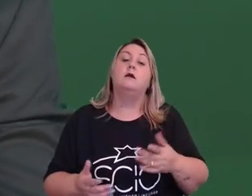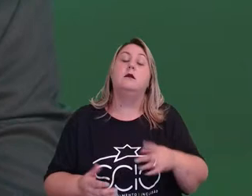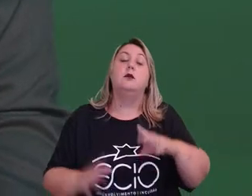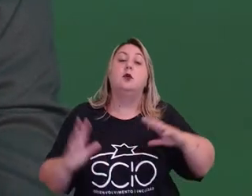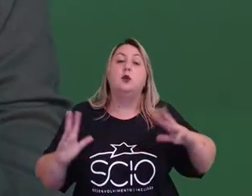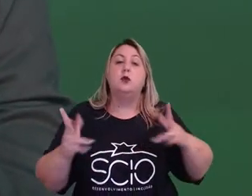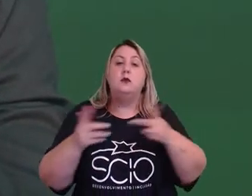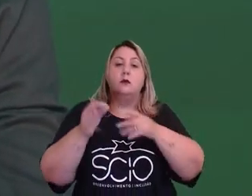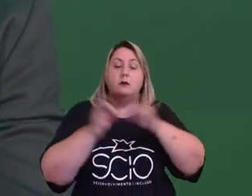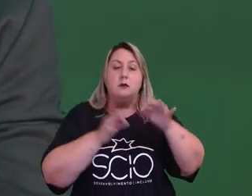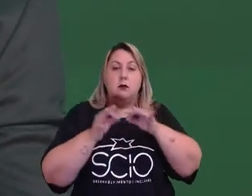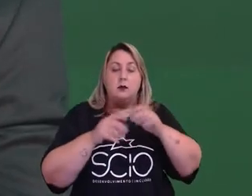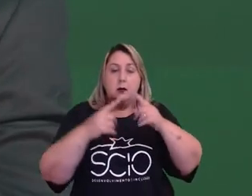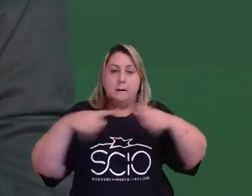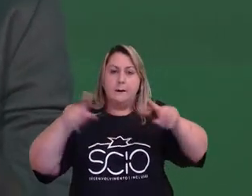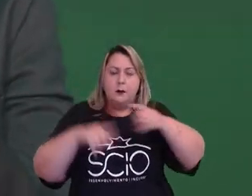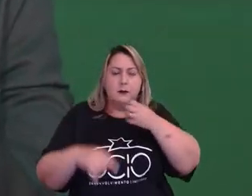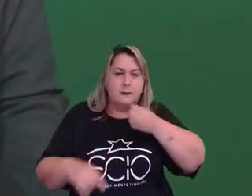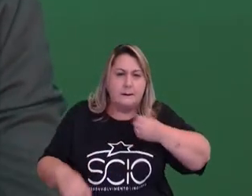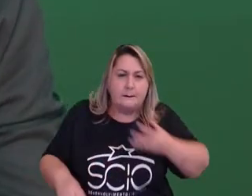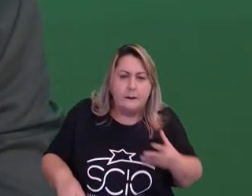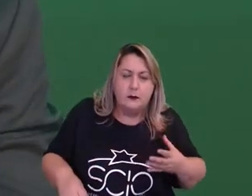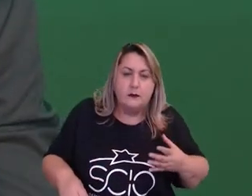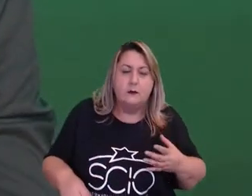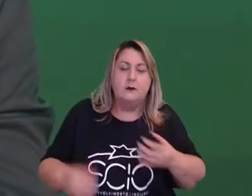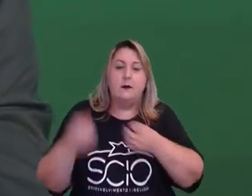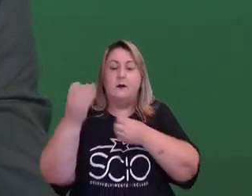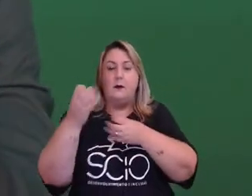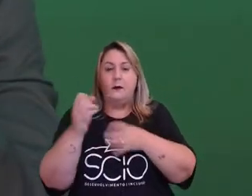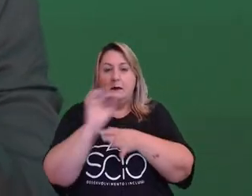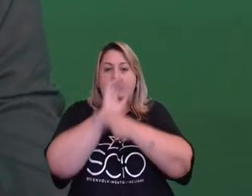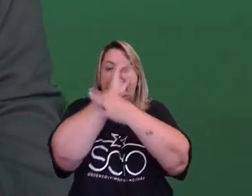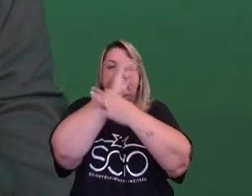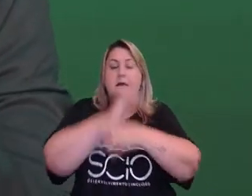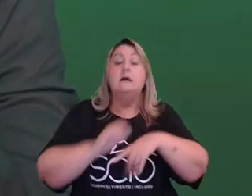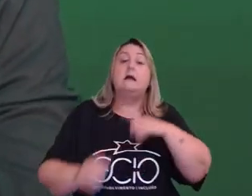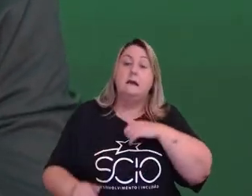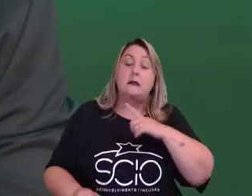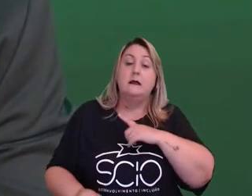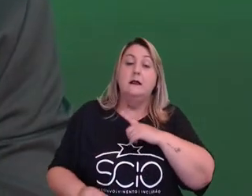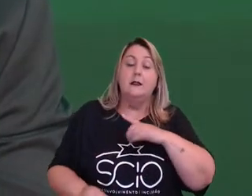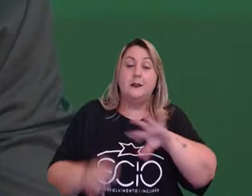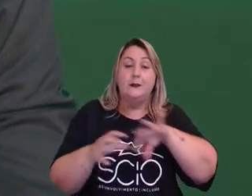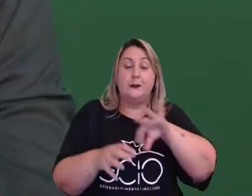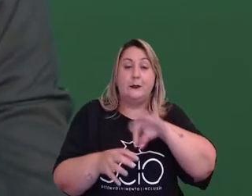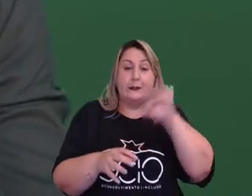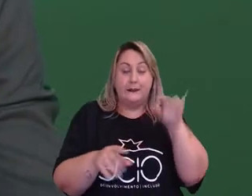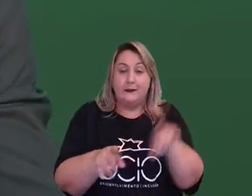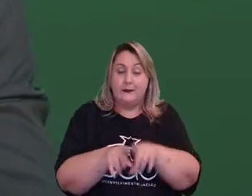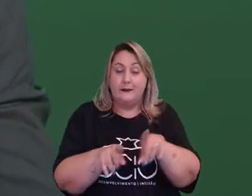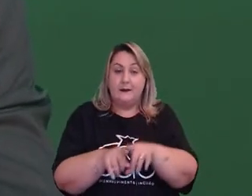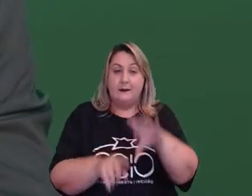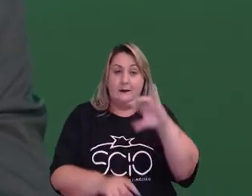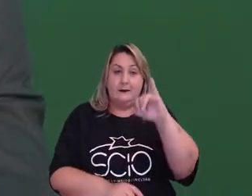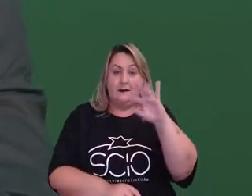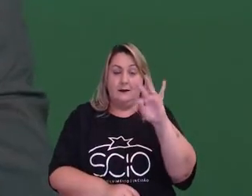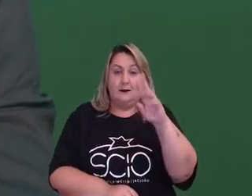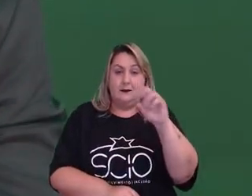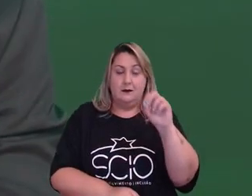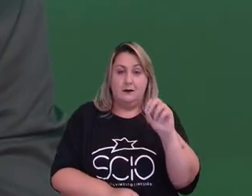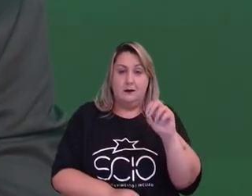toda essa estrutura, além de música boa, além de mensagem de segurança, teremos sorteio, a Citrosuco